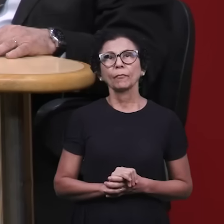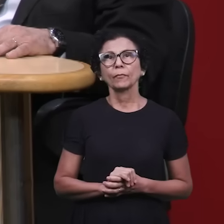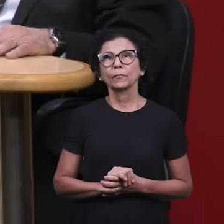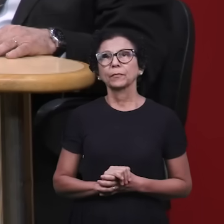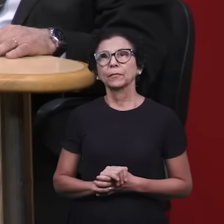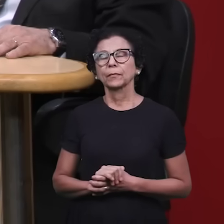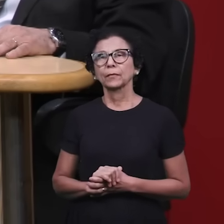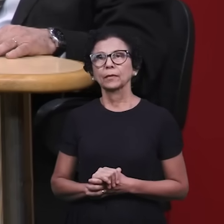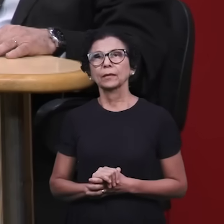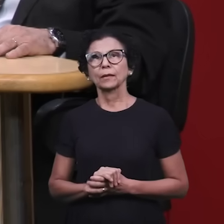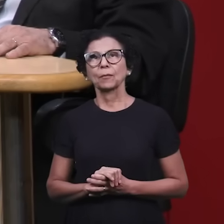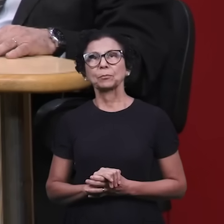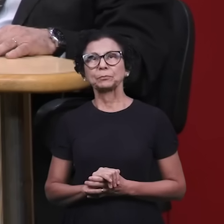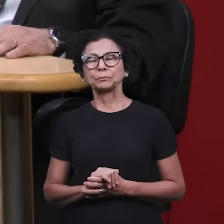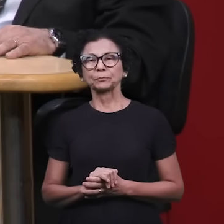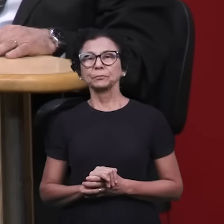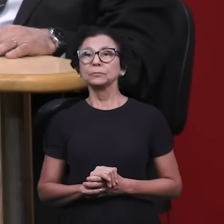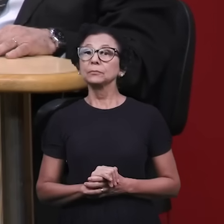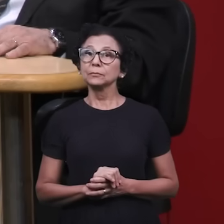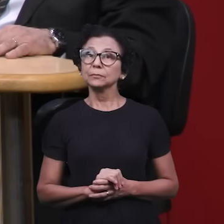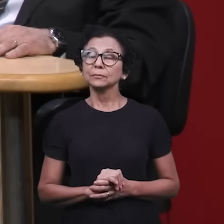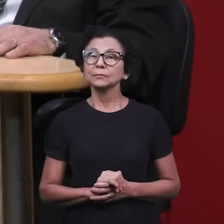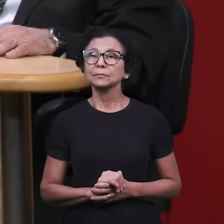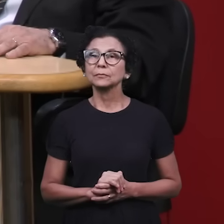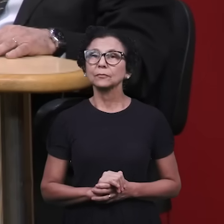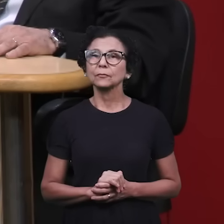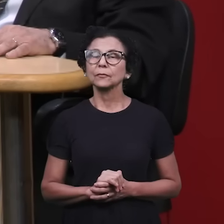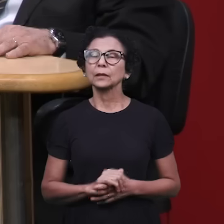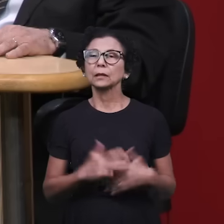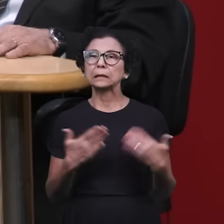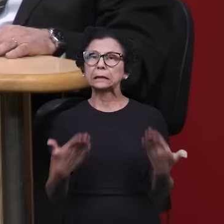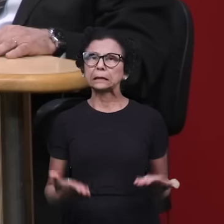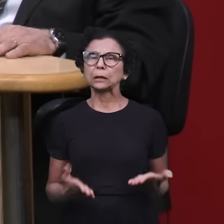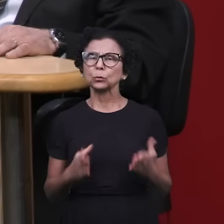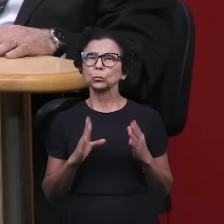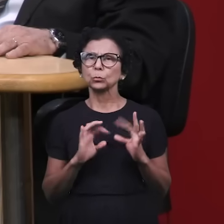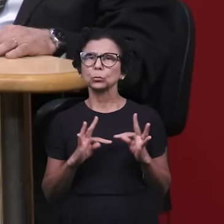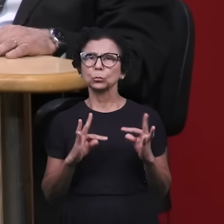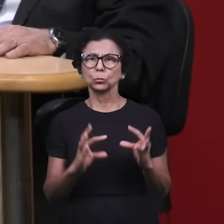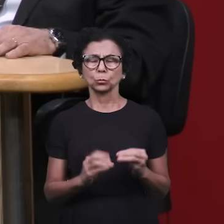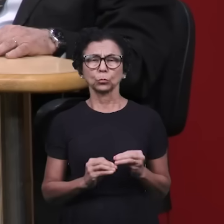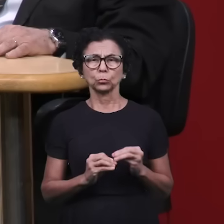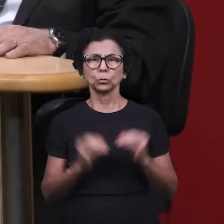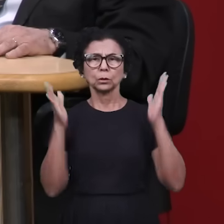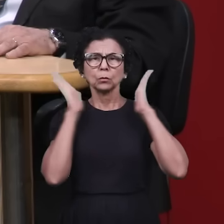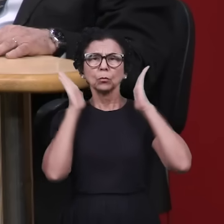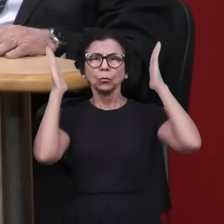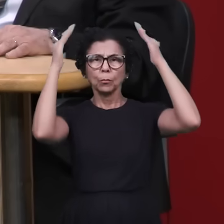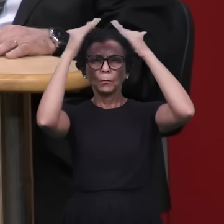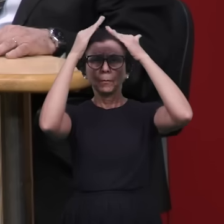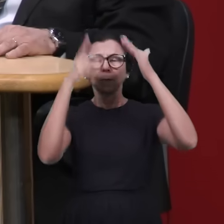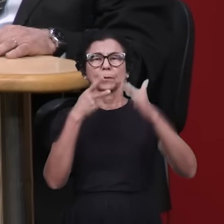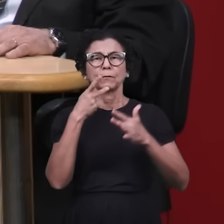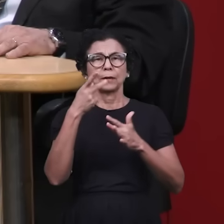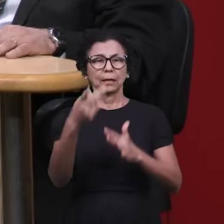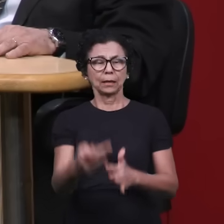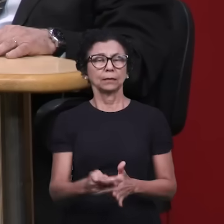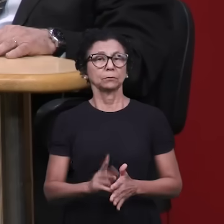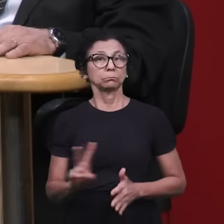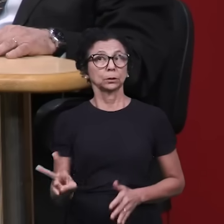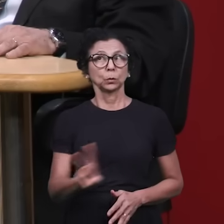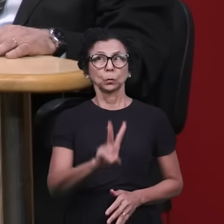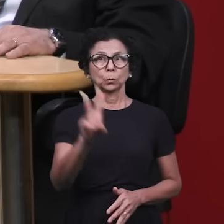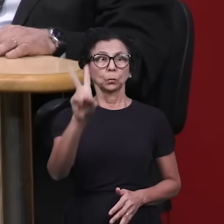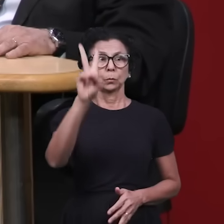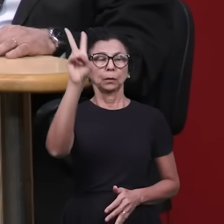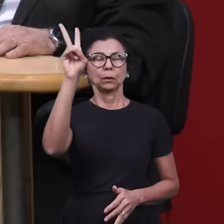você tinha aquela autoridade religiosa reverenciada, e o que ele falou tinha todo o valor suficiente, e você não tinha nem como avaliar